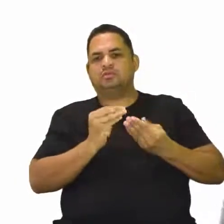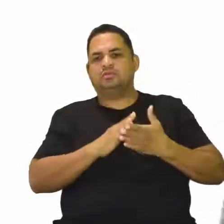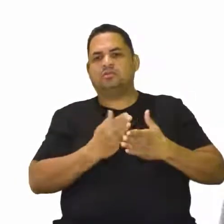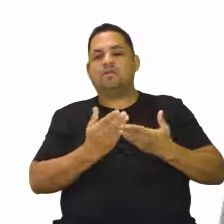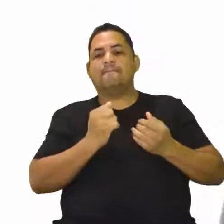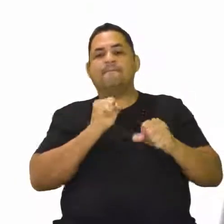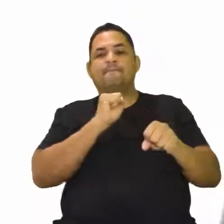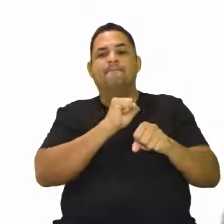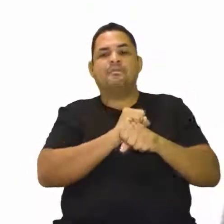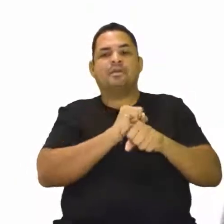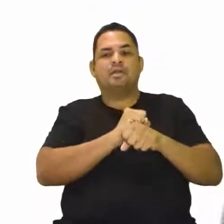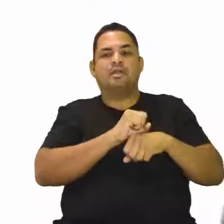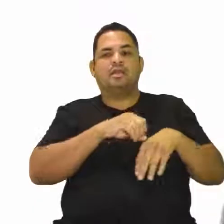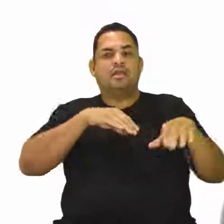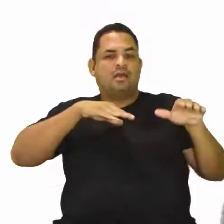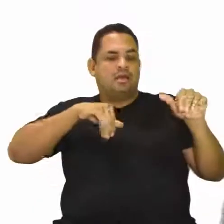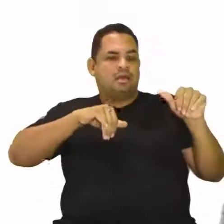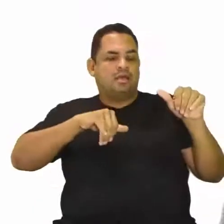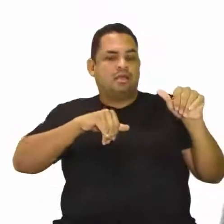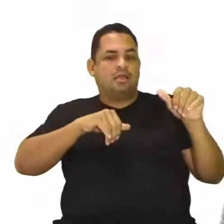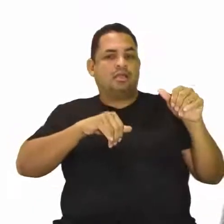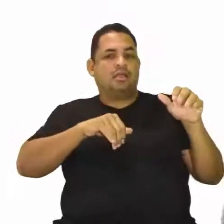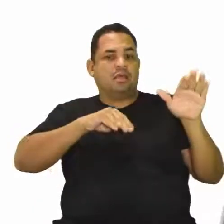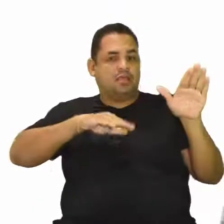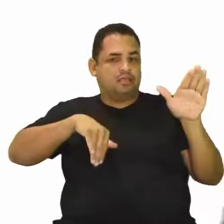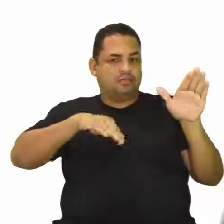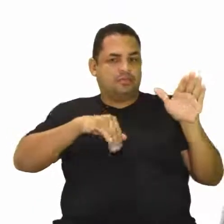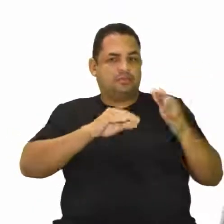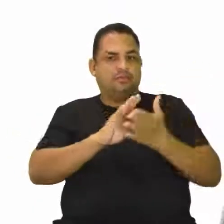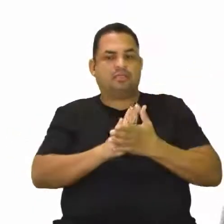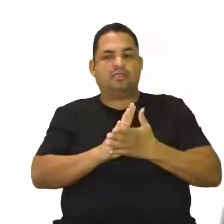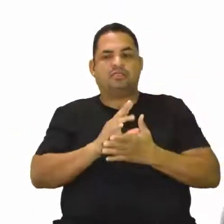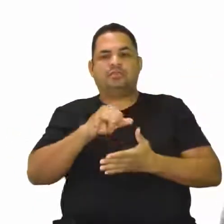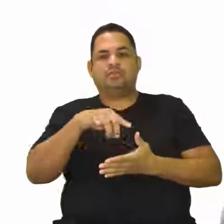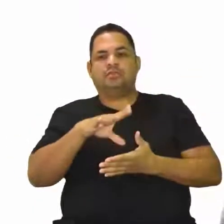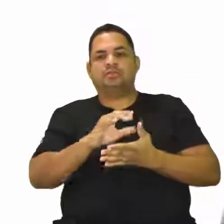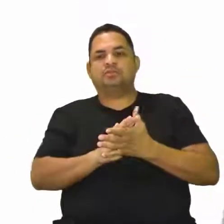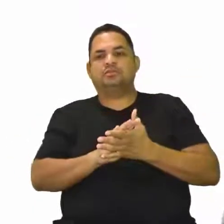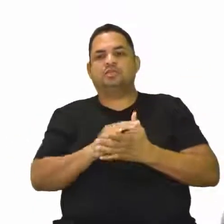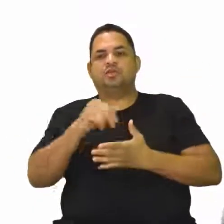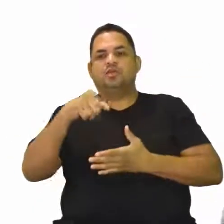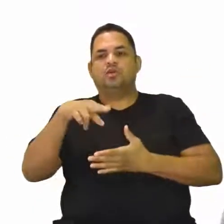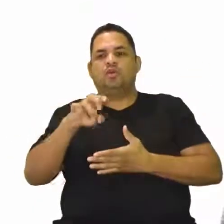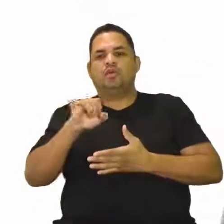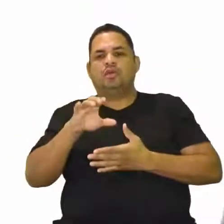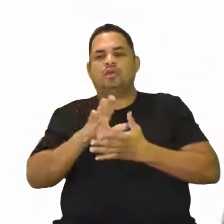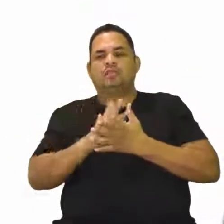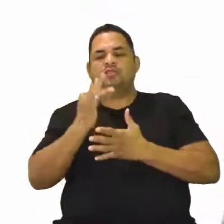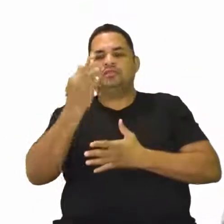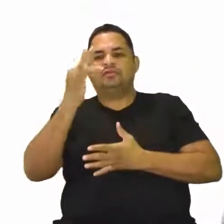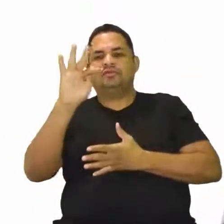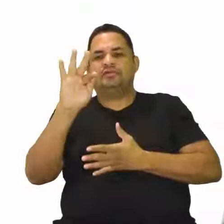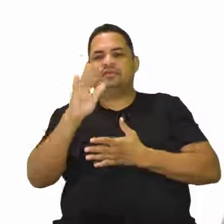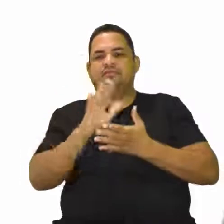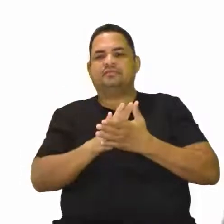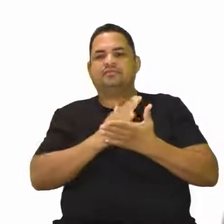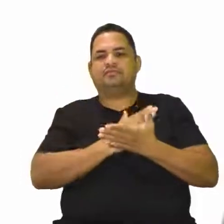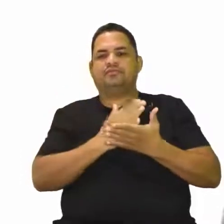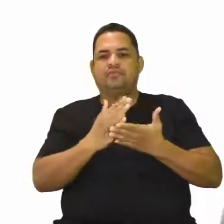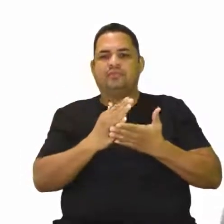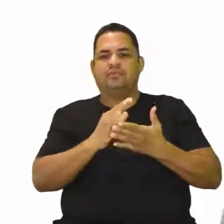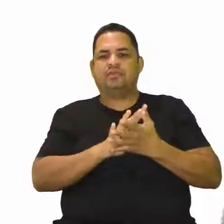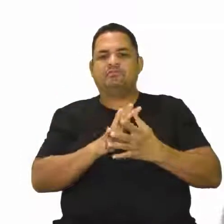nas praias da Normandia Normandia ela fica no Noroeste da França e